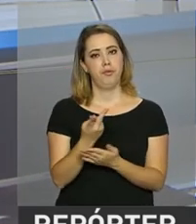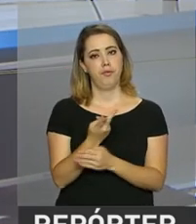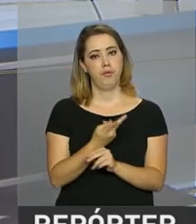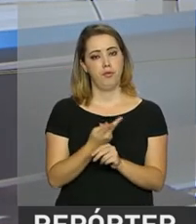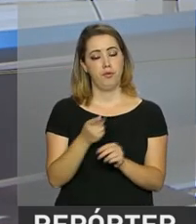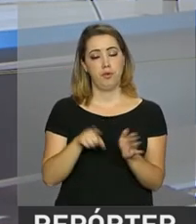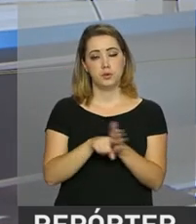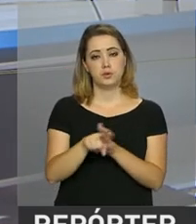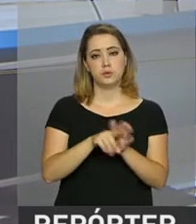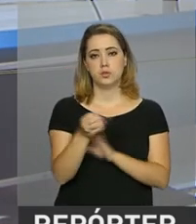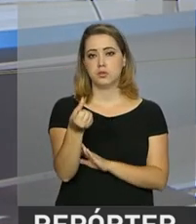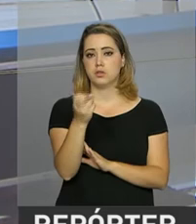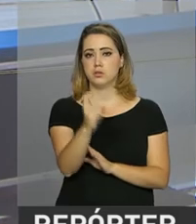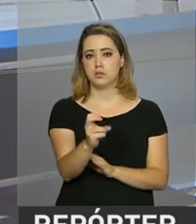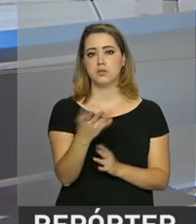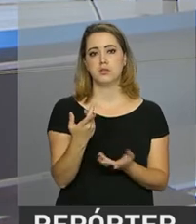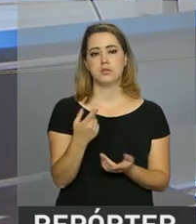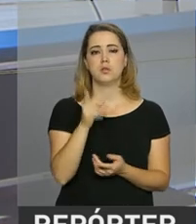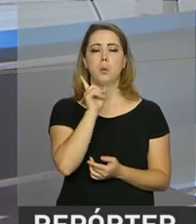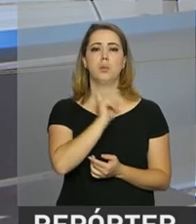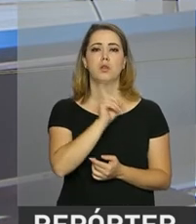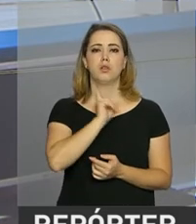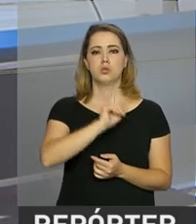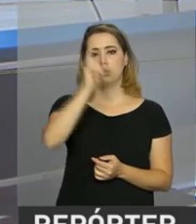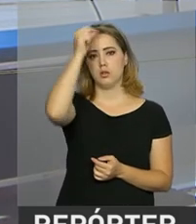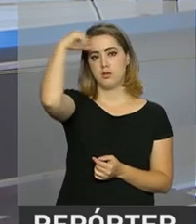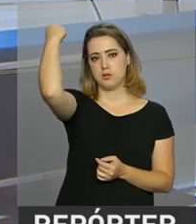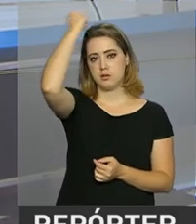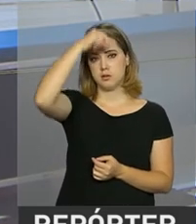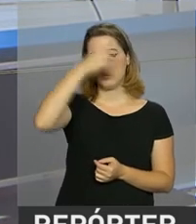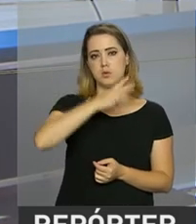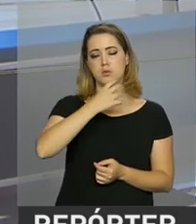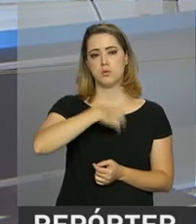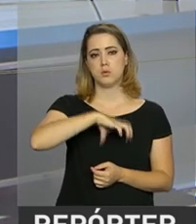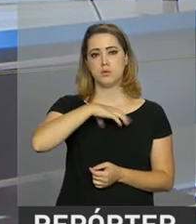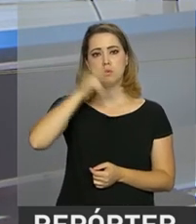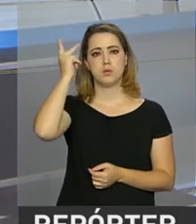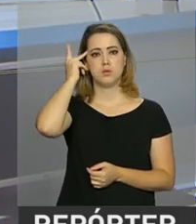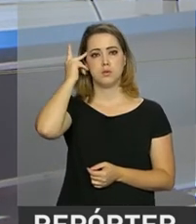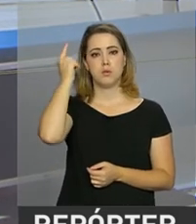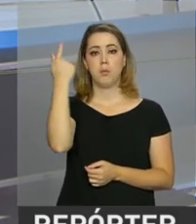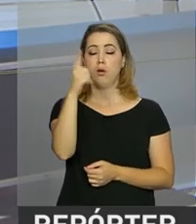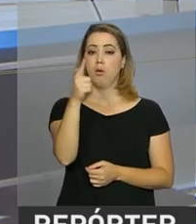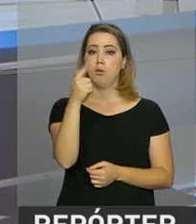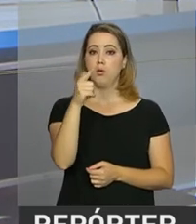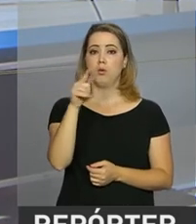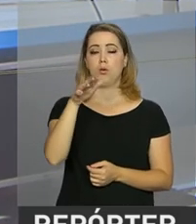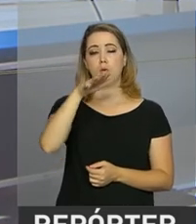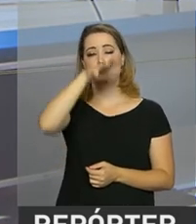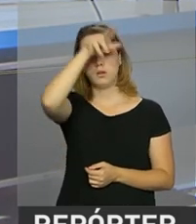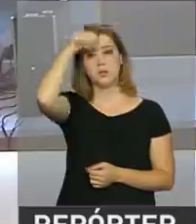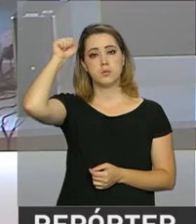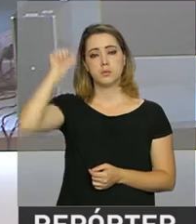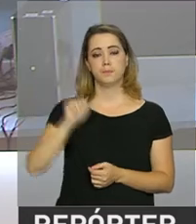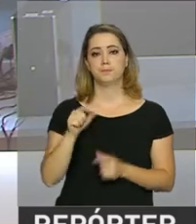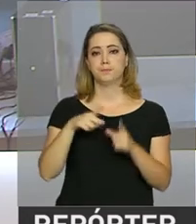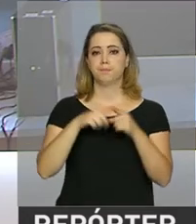em minas gerais espírito santo bahia são paulo goiás mato grosso do sul e no distrito federal